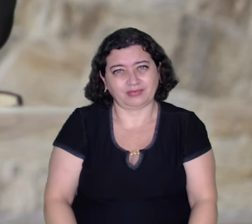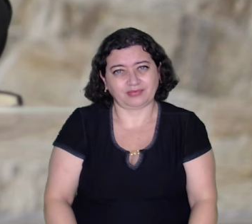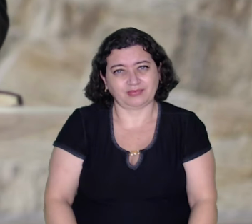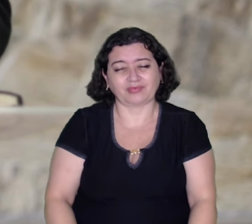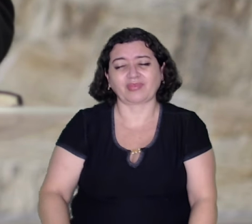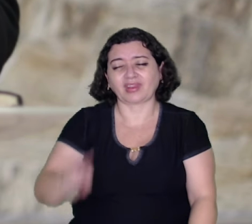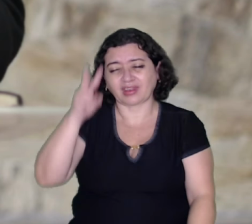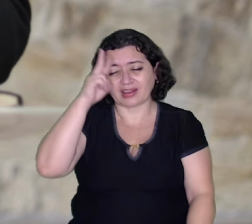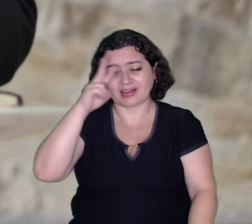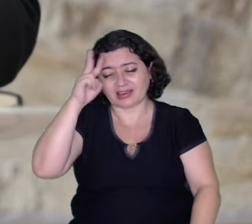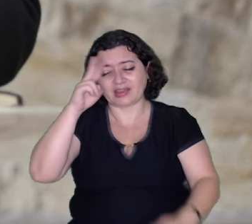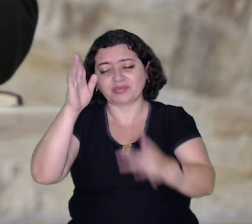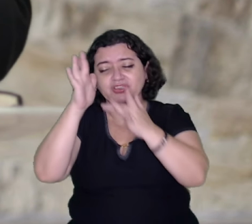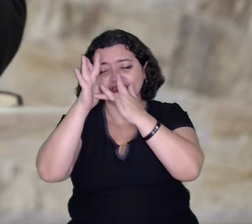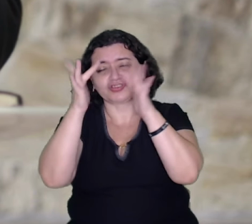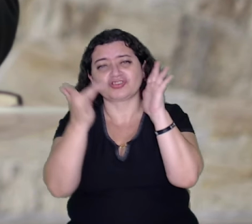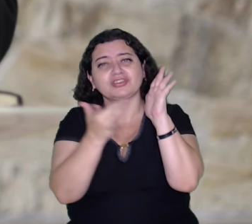Lembra de Jesus,